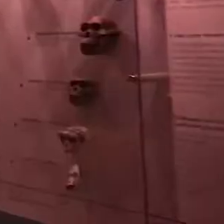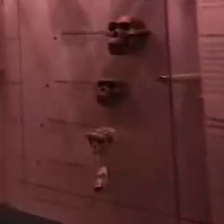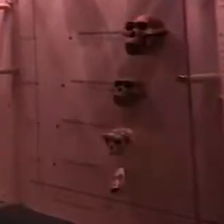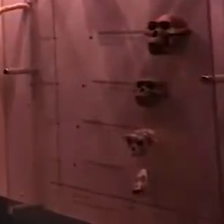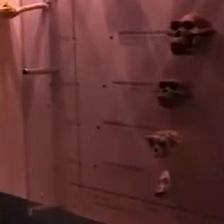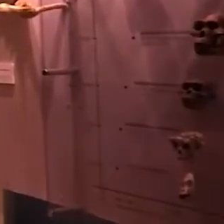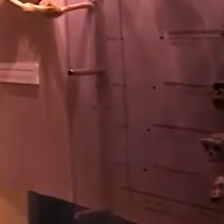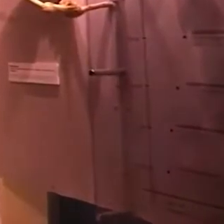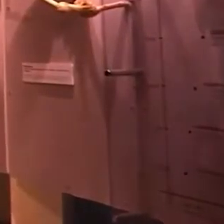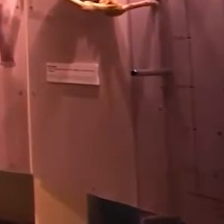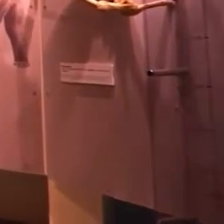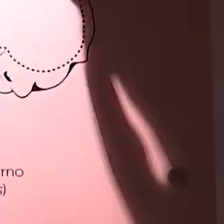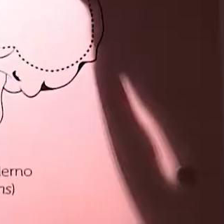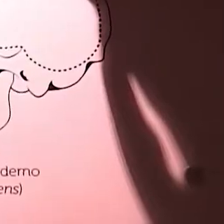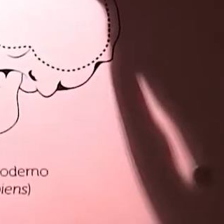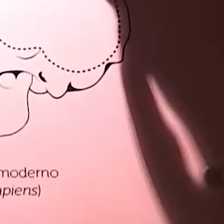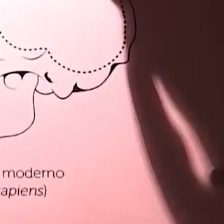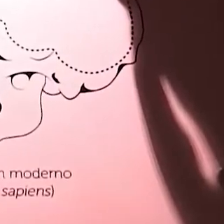o